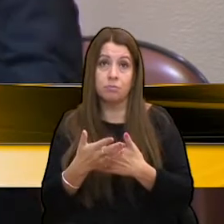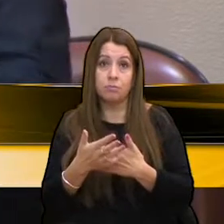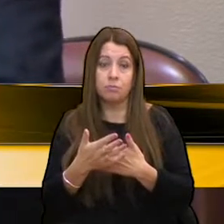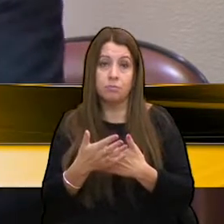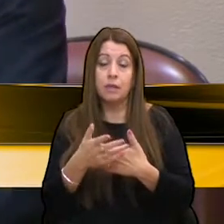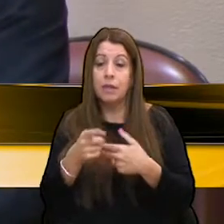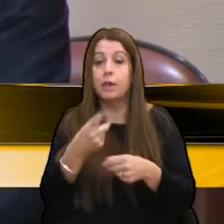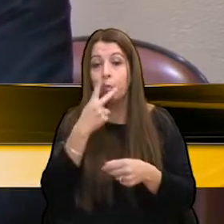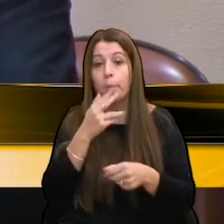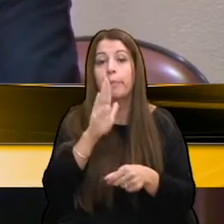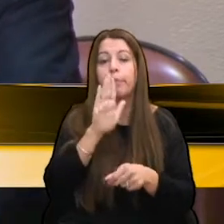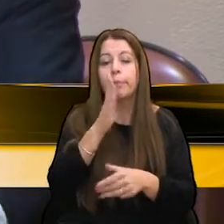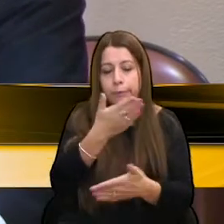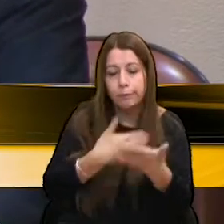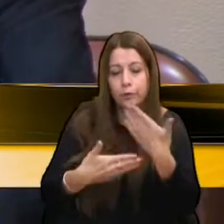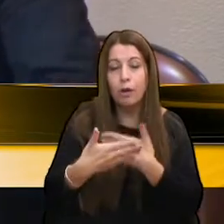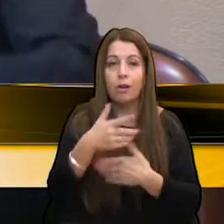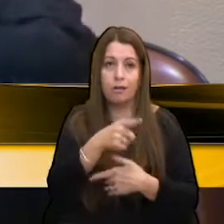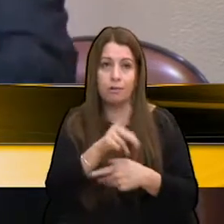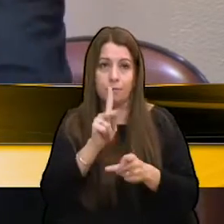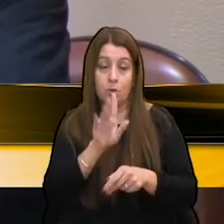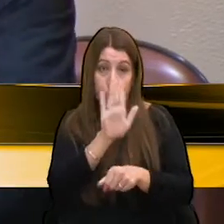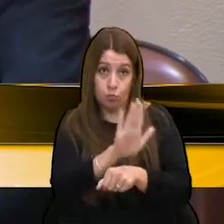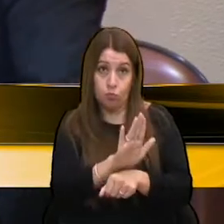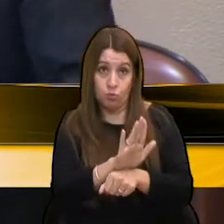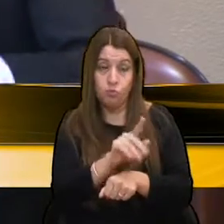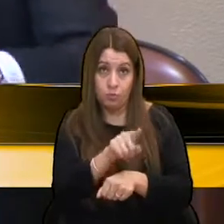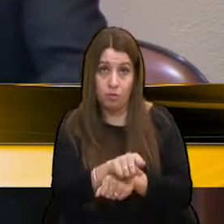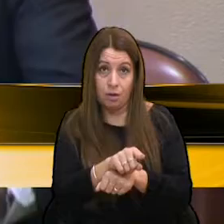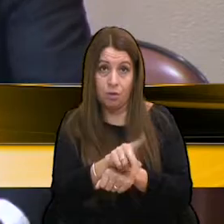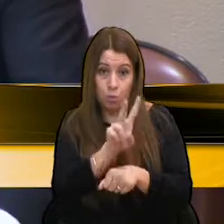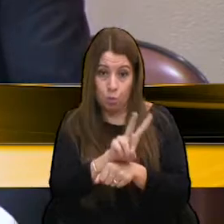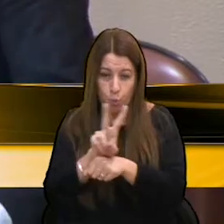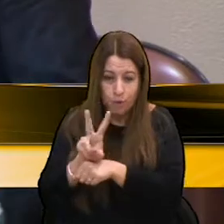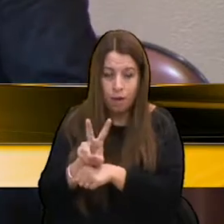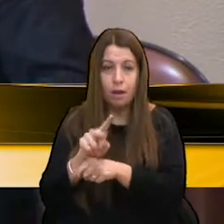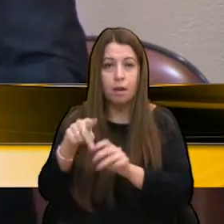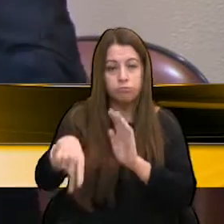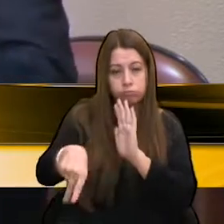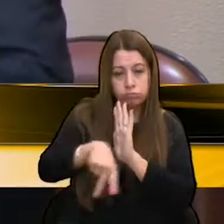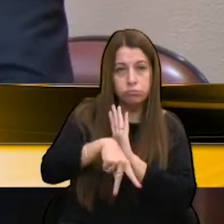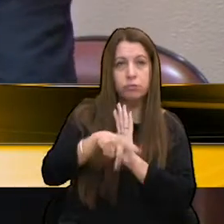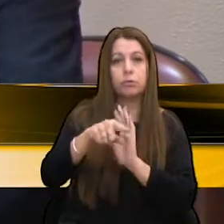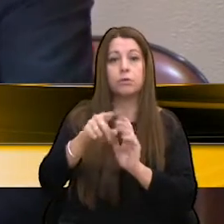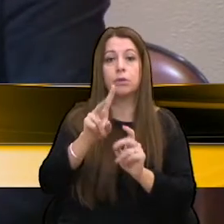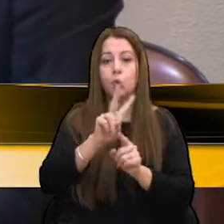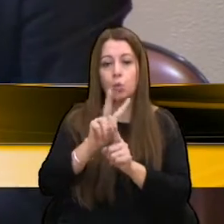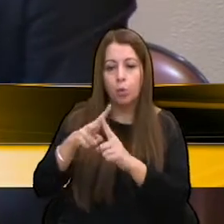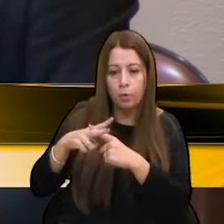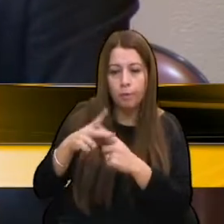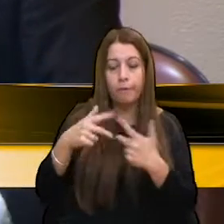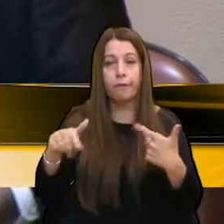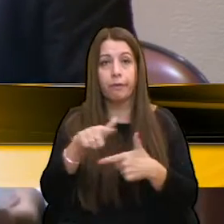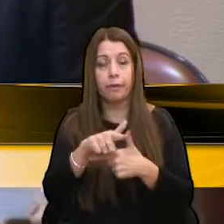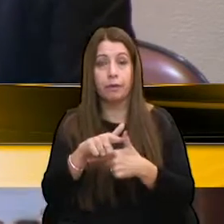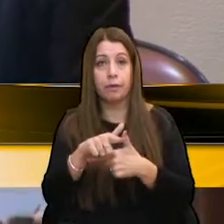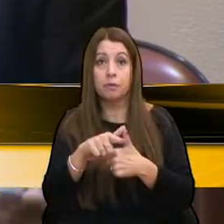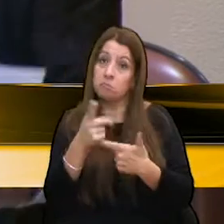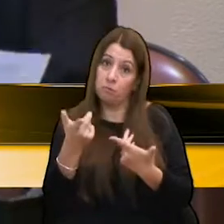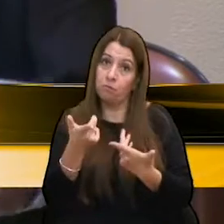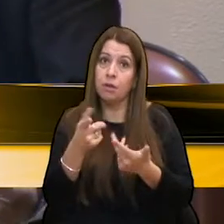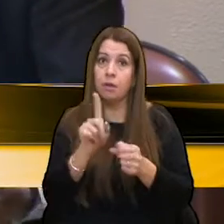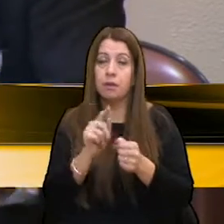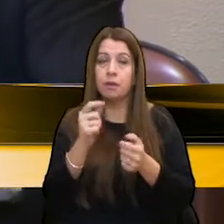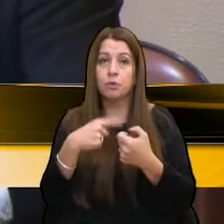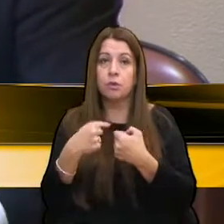faça o benefício daquela pessoa que está ajudando a restaurar, a conservar um patrimônio histórico, o mínimo